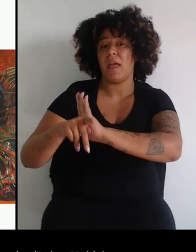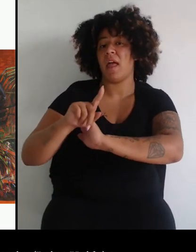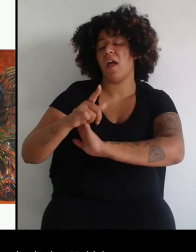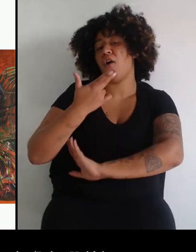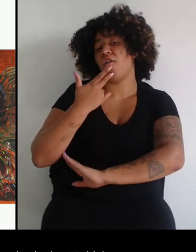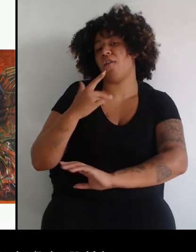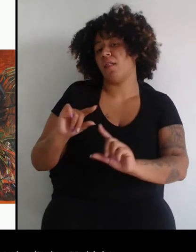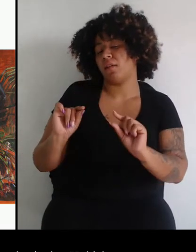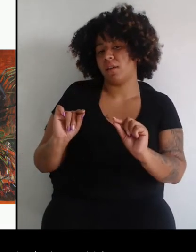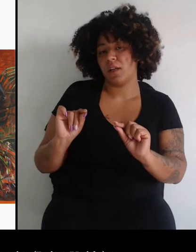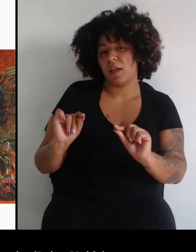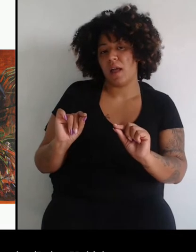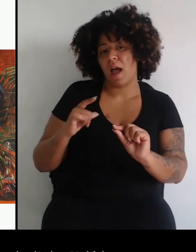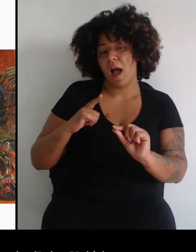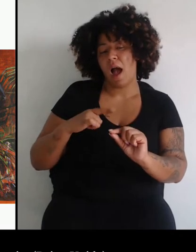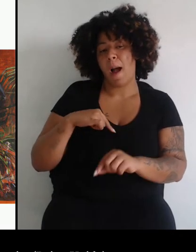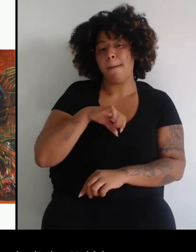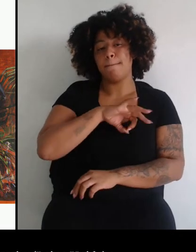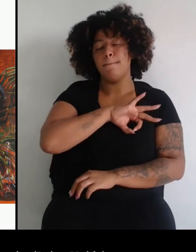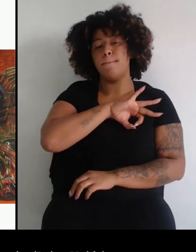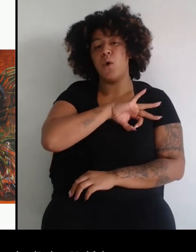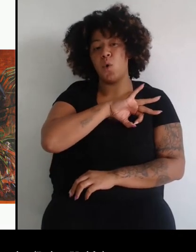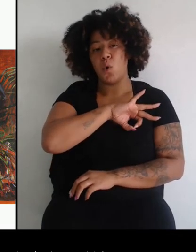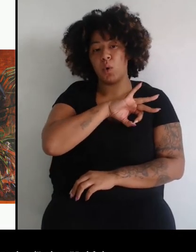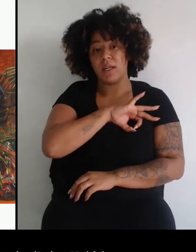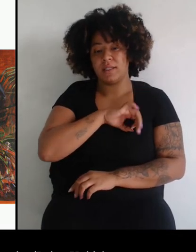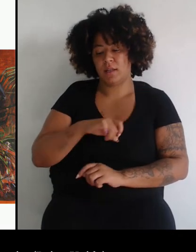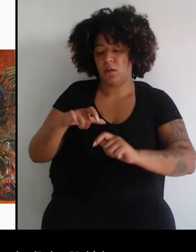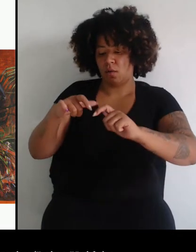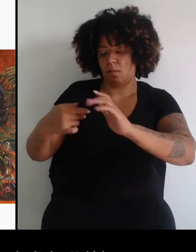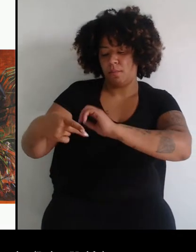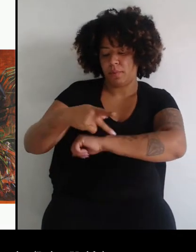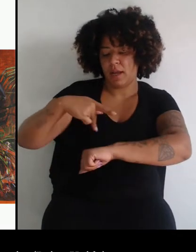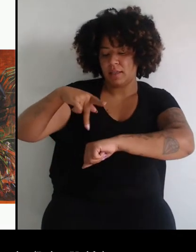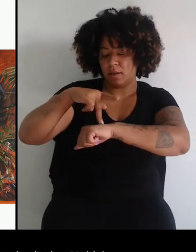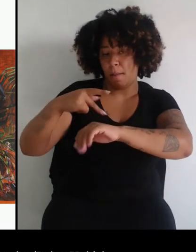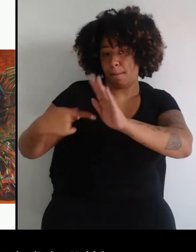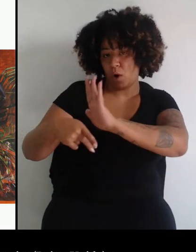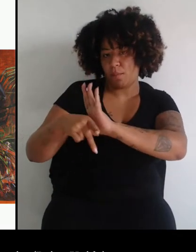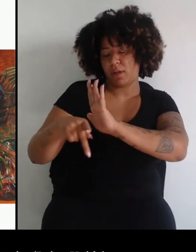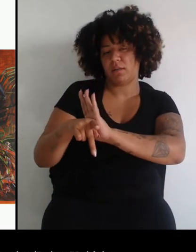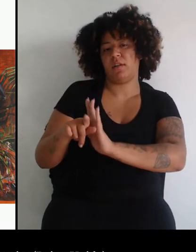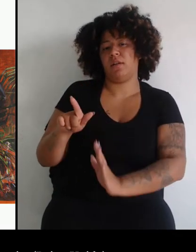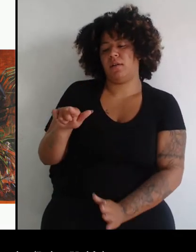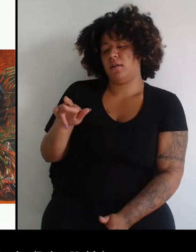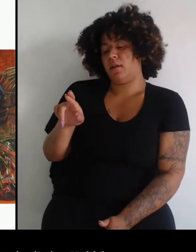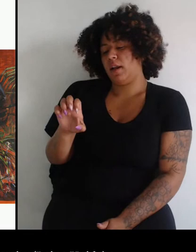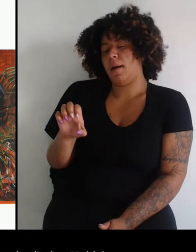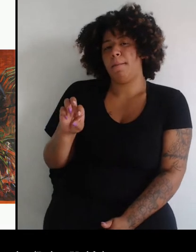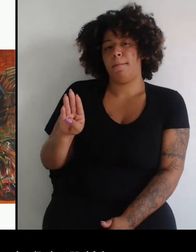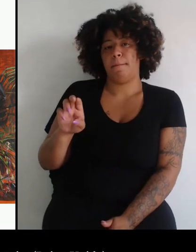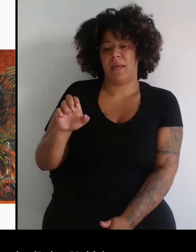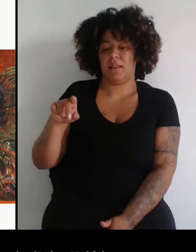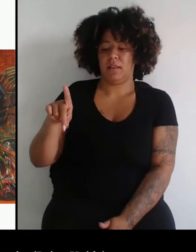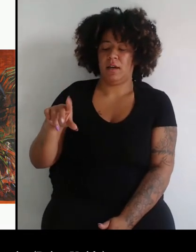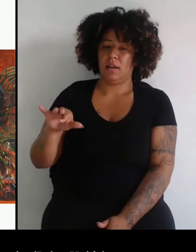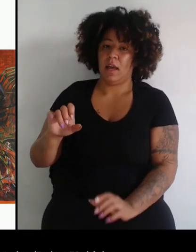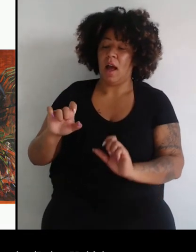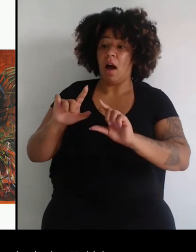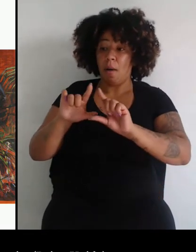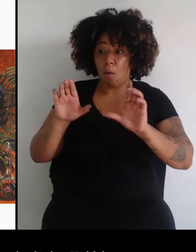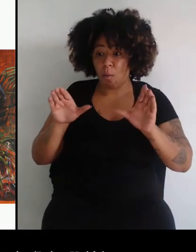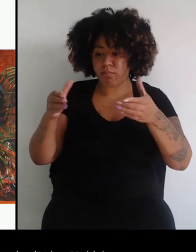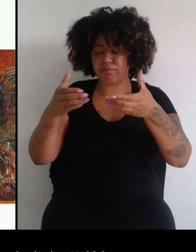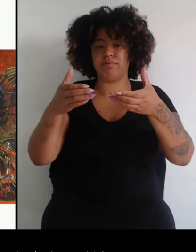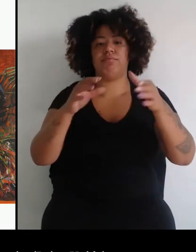a polícia na grã-bretanha do século 20 buscava sinais de homossexualidade ativamente